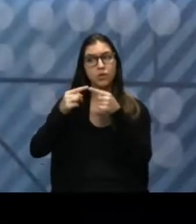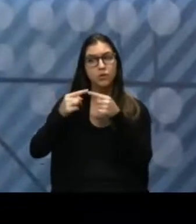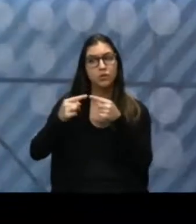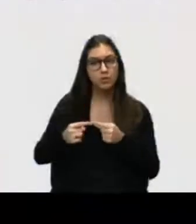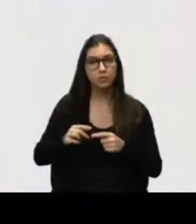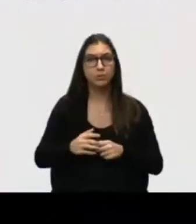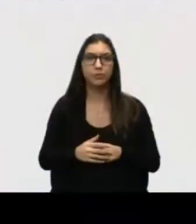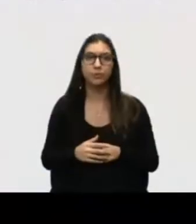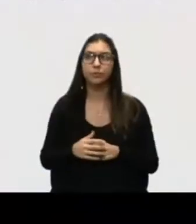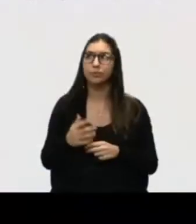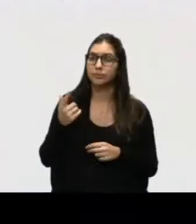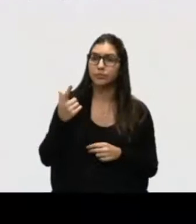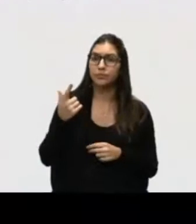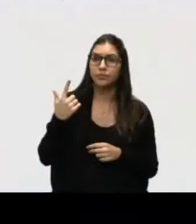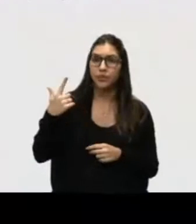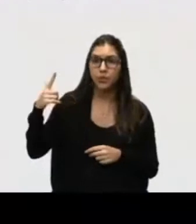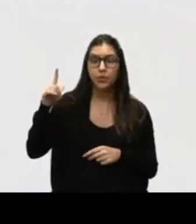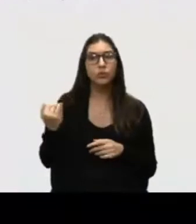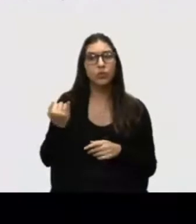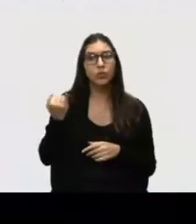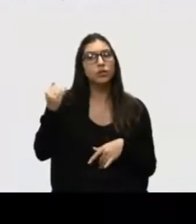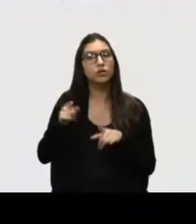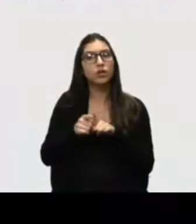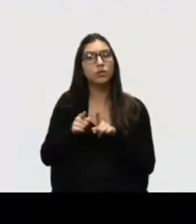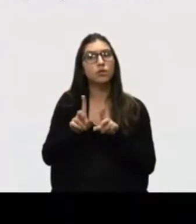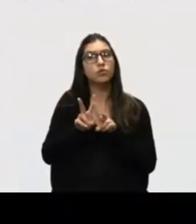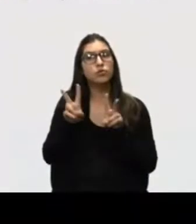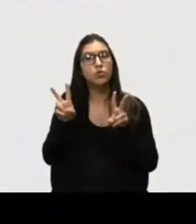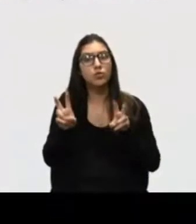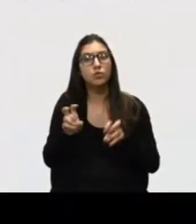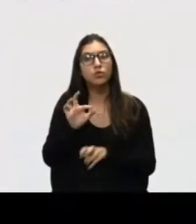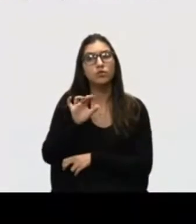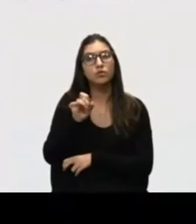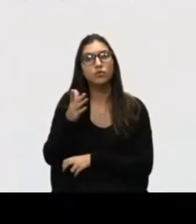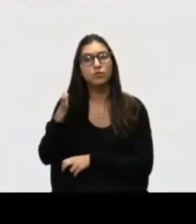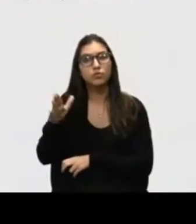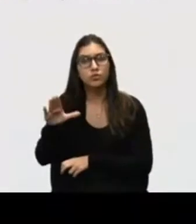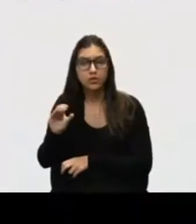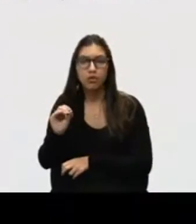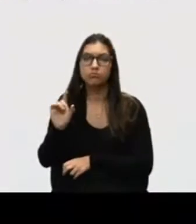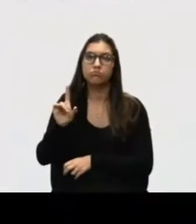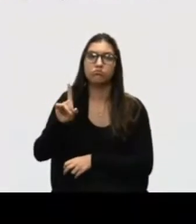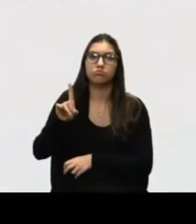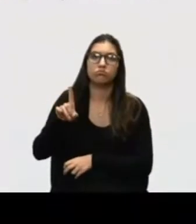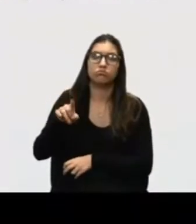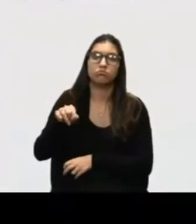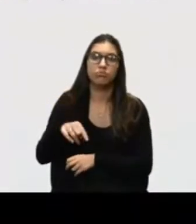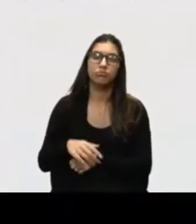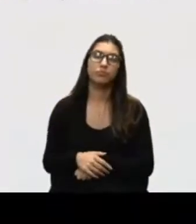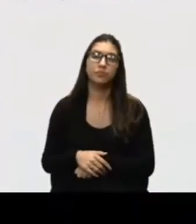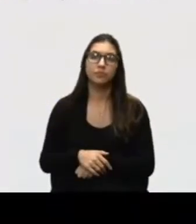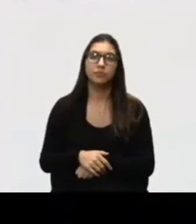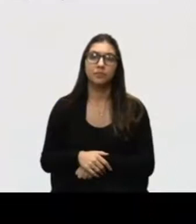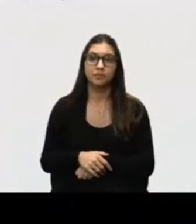desse equipamento. Outro ponto importante relacionado ao ponto de fusão é